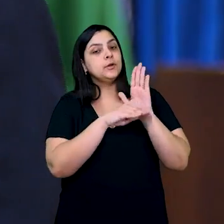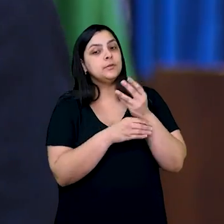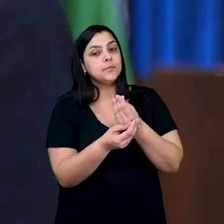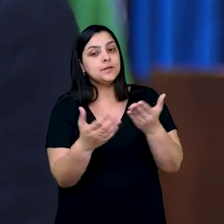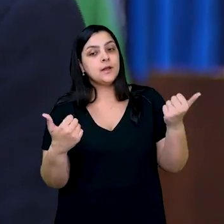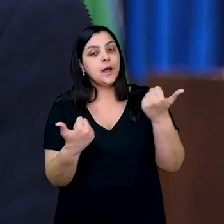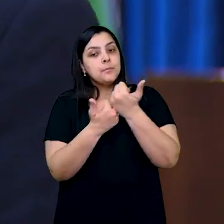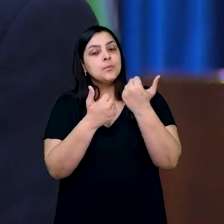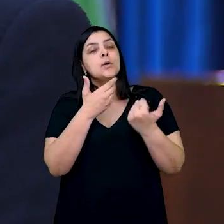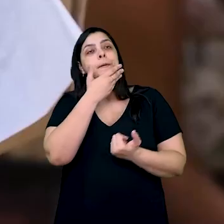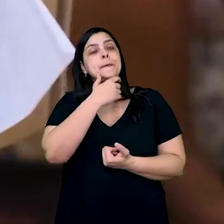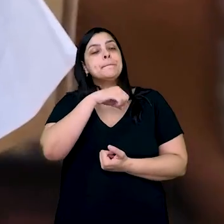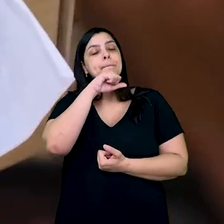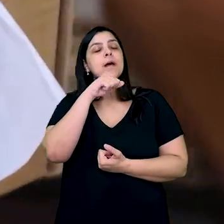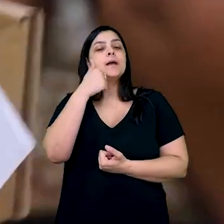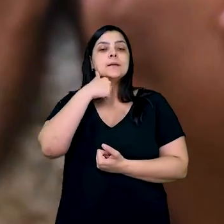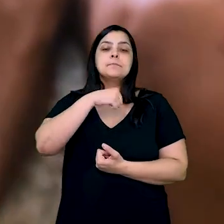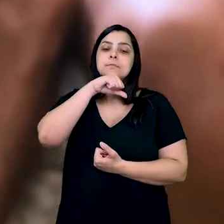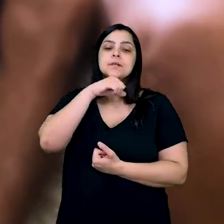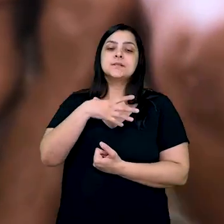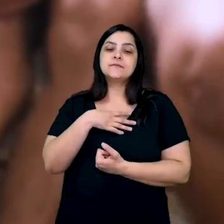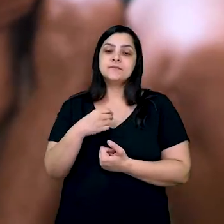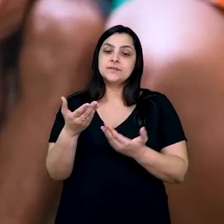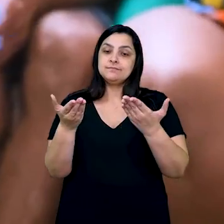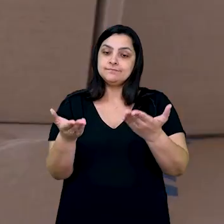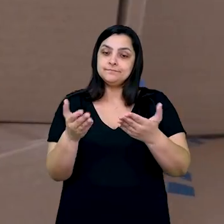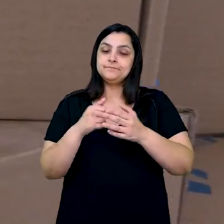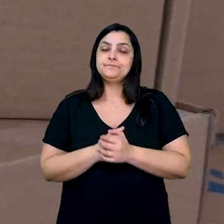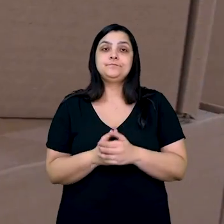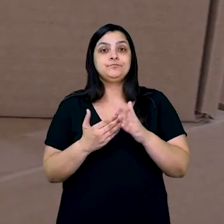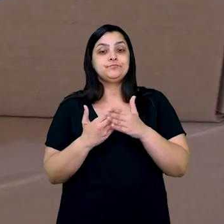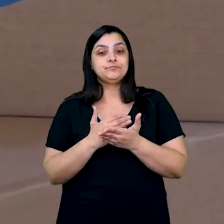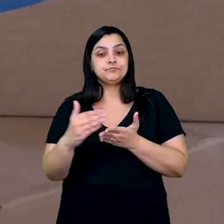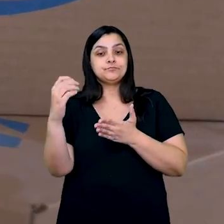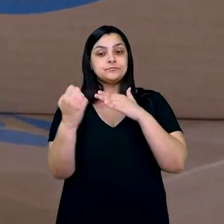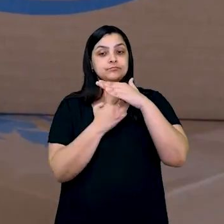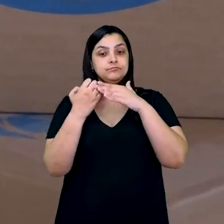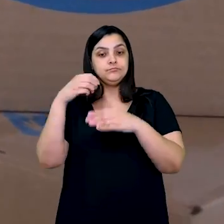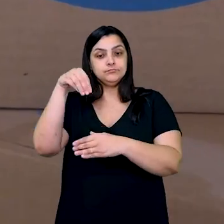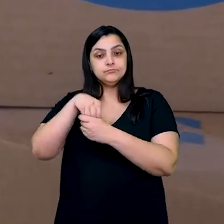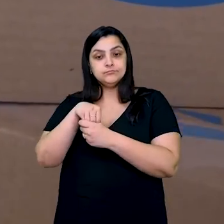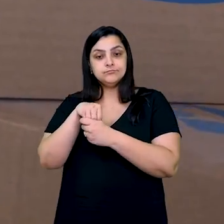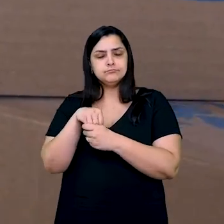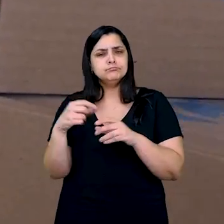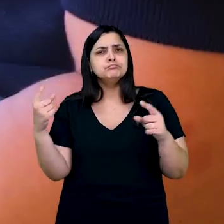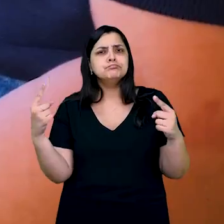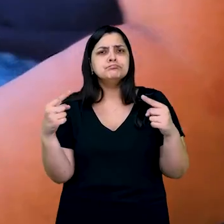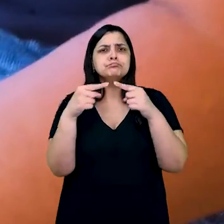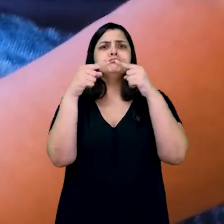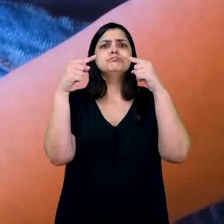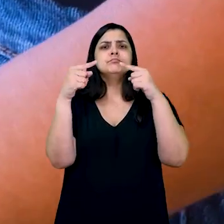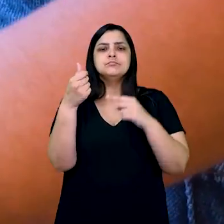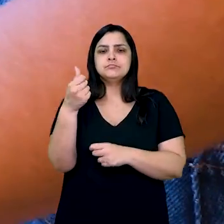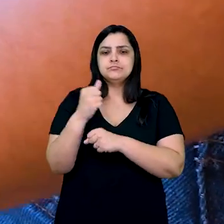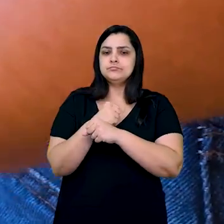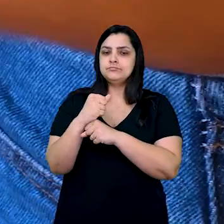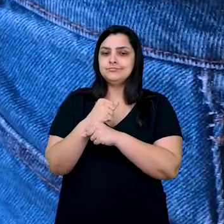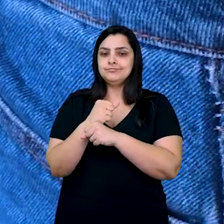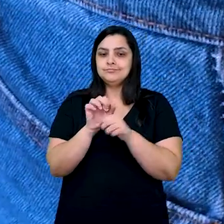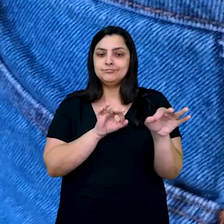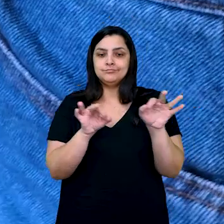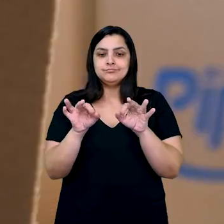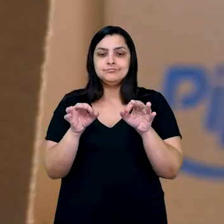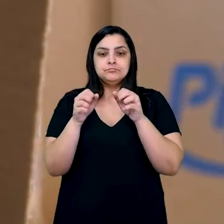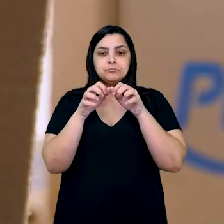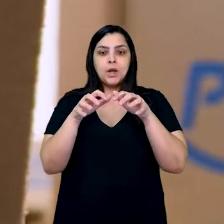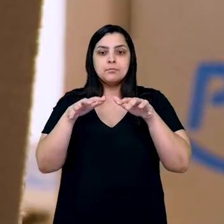um programa que dá suporte a pais, mães e filhos. A iniciativa começou na empresa dele e deu tão certo que, em 6